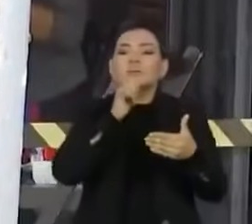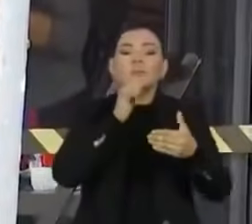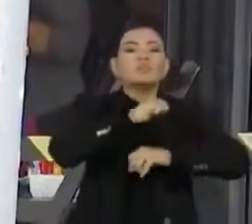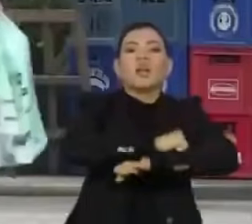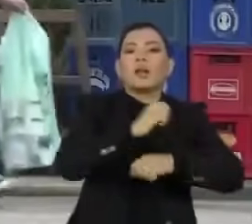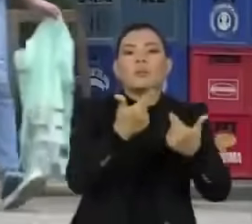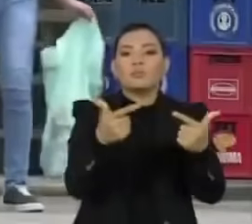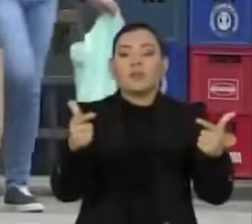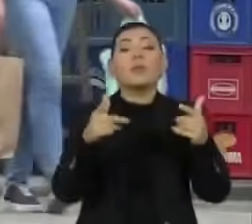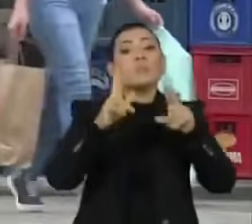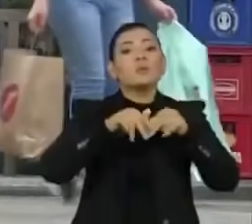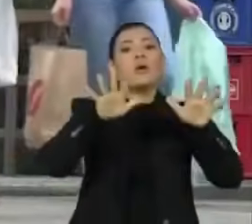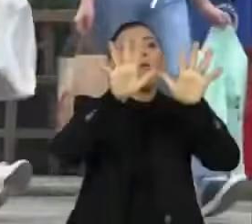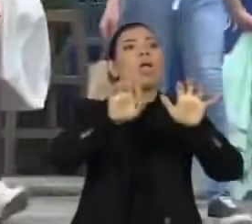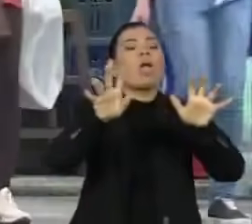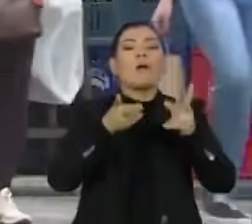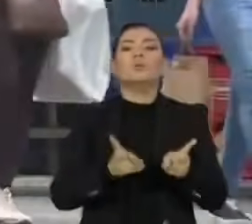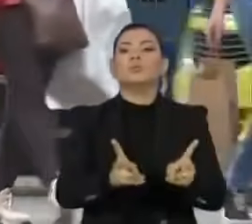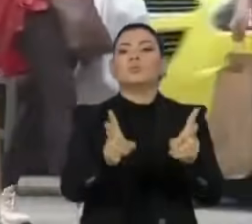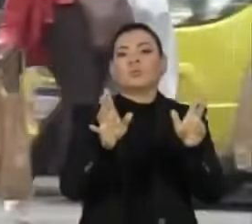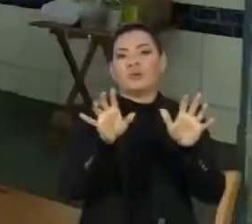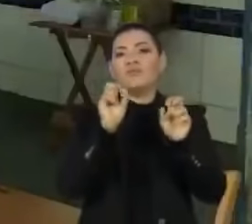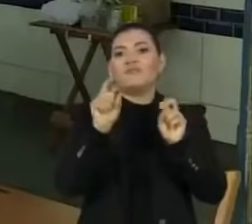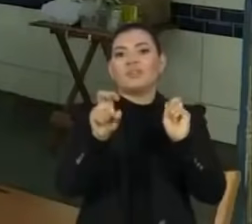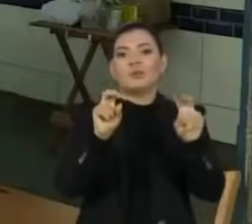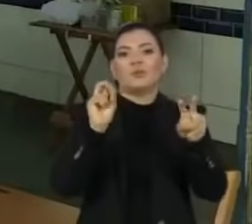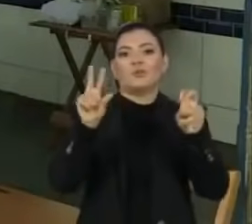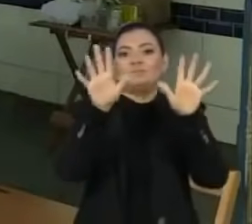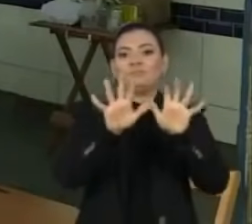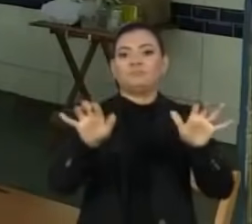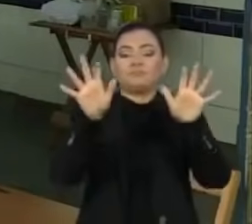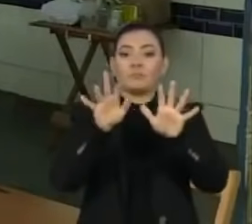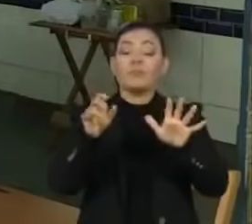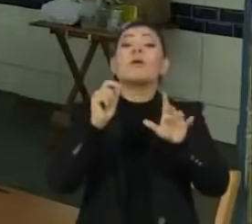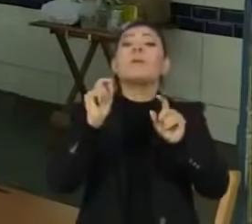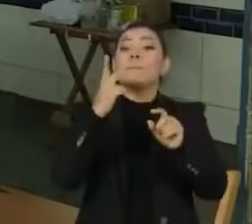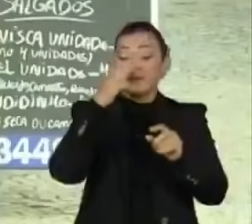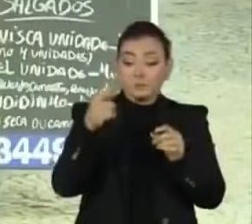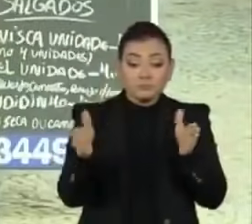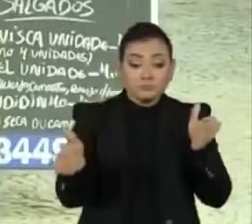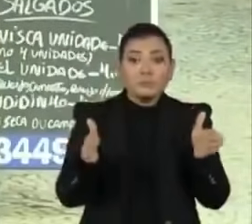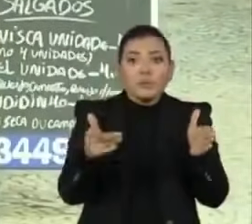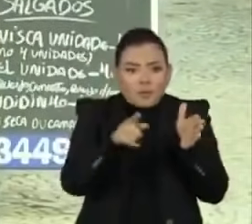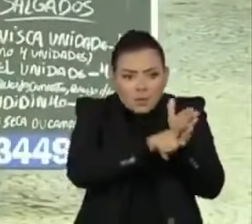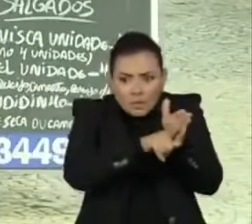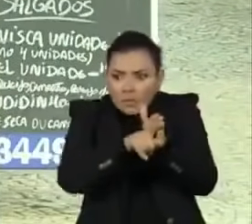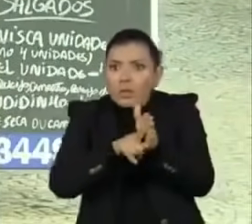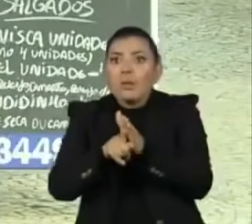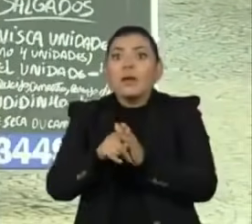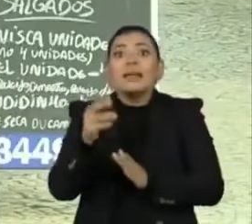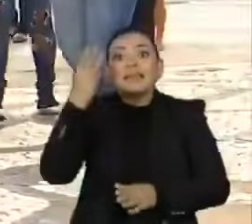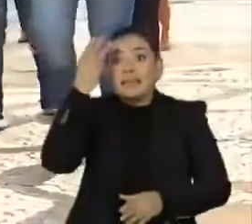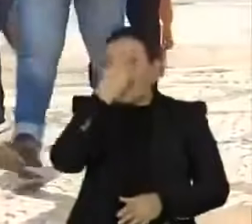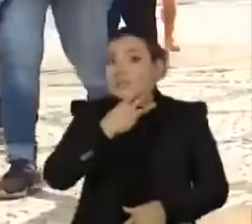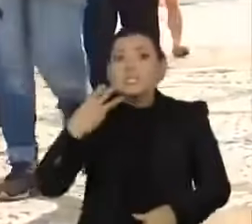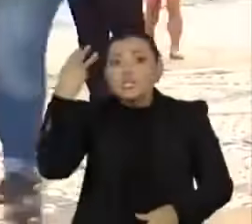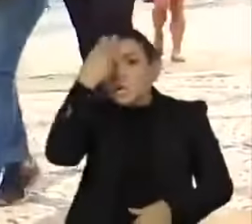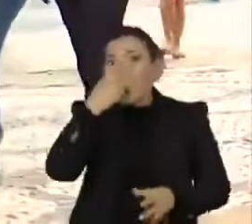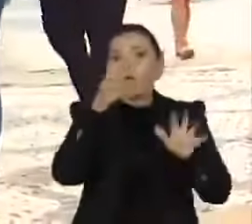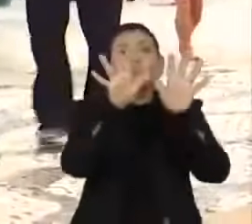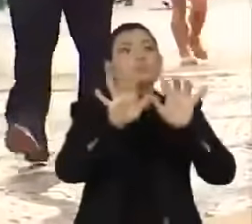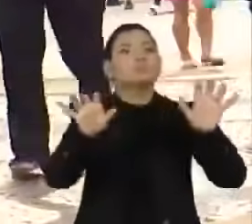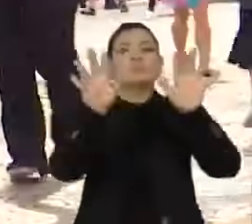vírus por mais tempo o segundo pesquisas o coronavírus permaneceu infeccioso nessas circunstâncias por até três horas